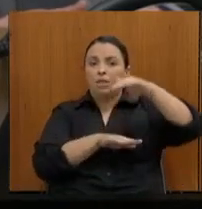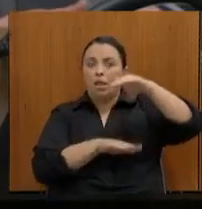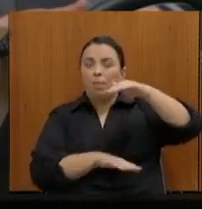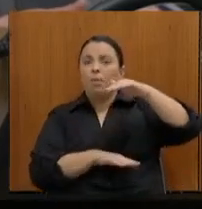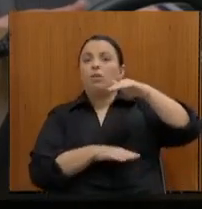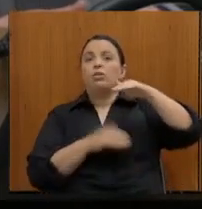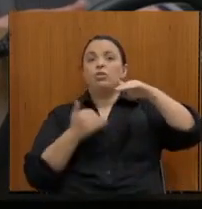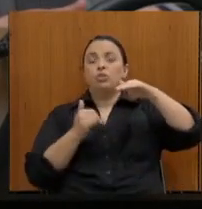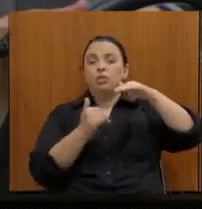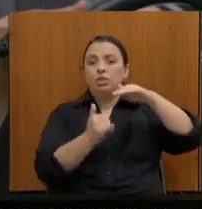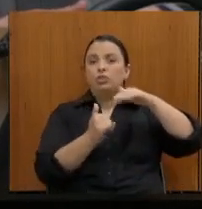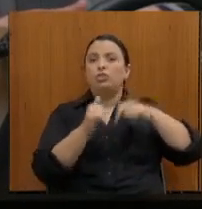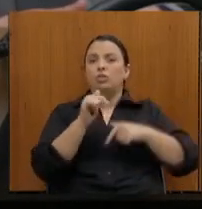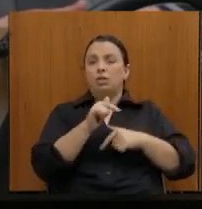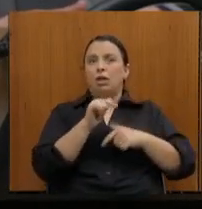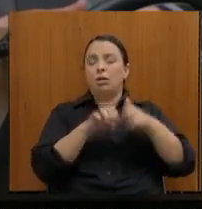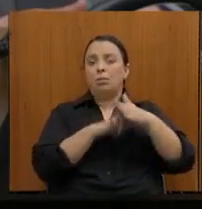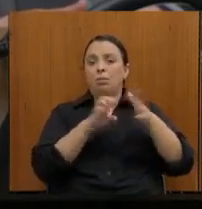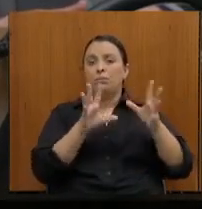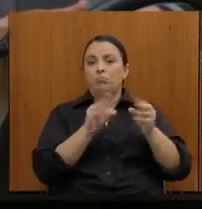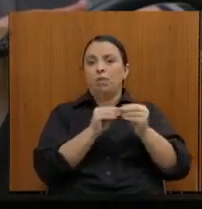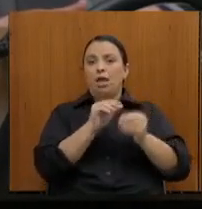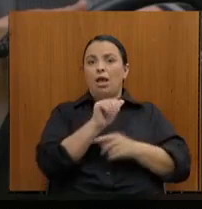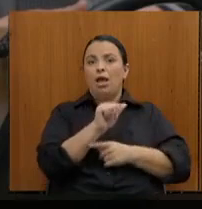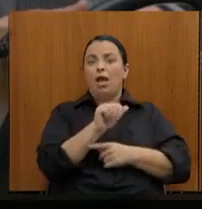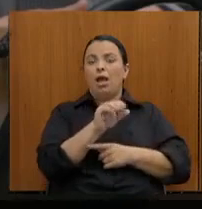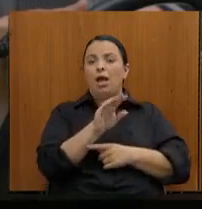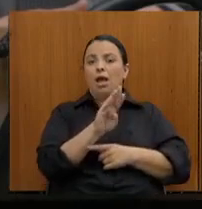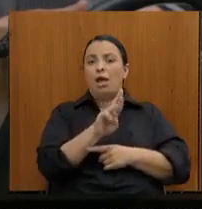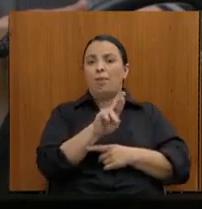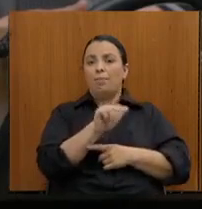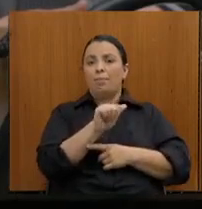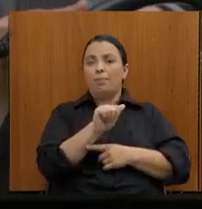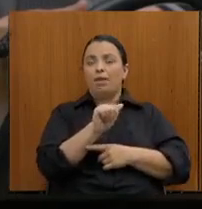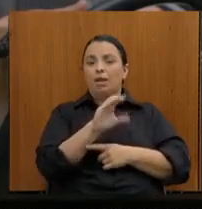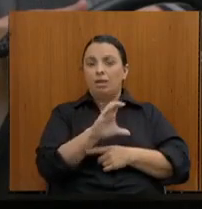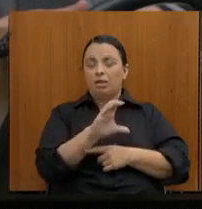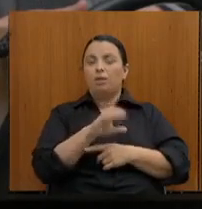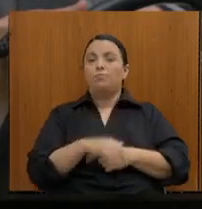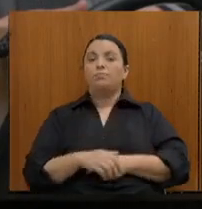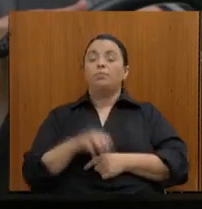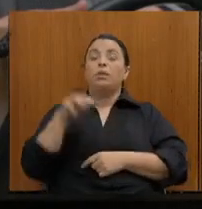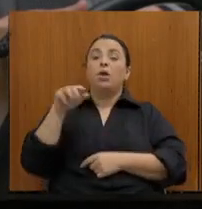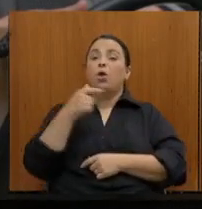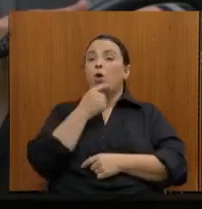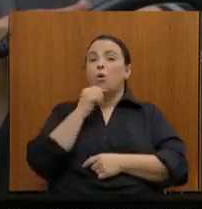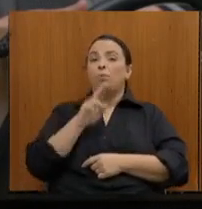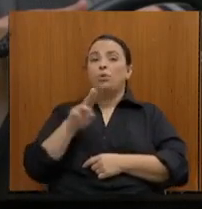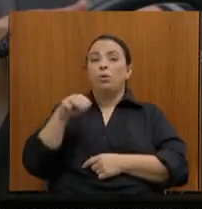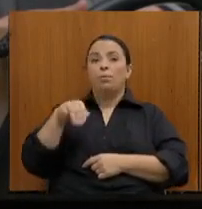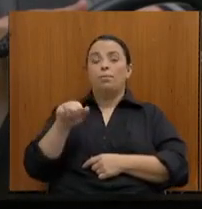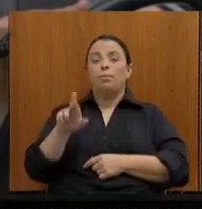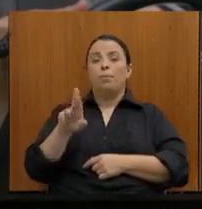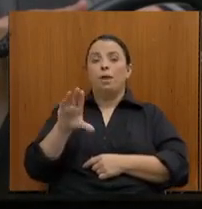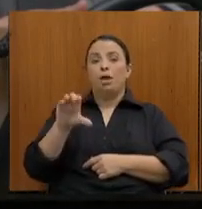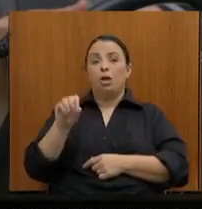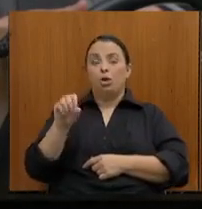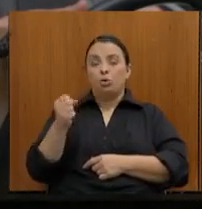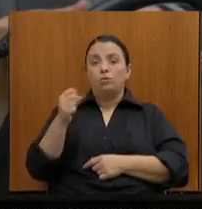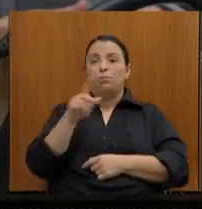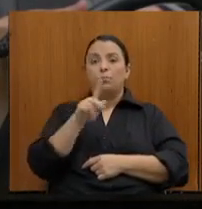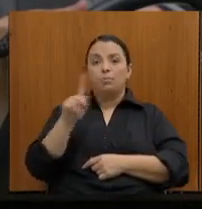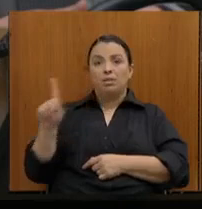aqui o Marcos é coordenador do grupo de trabalho e armazenamento de energia da absolar